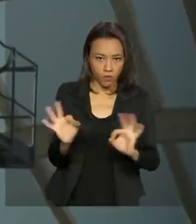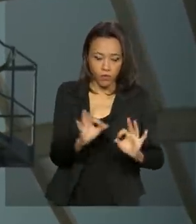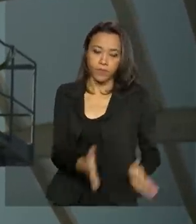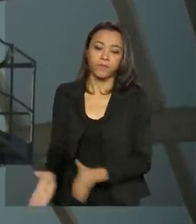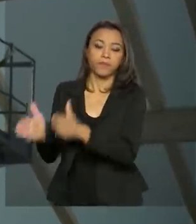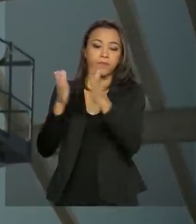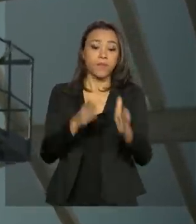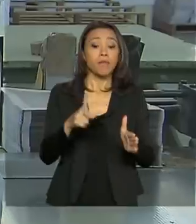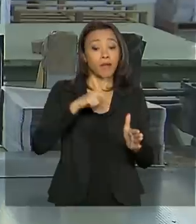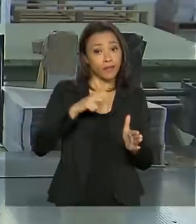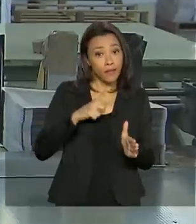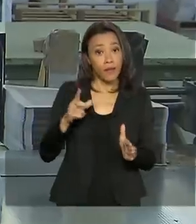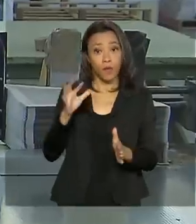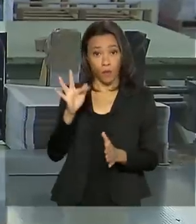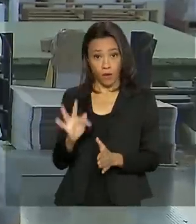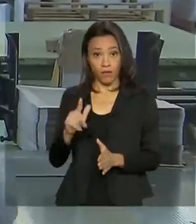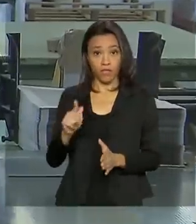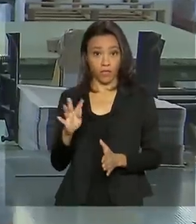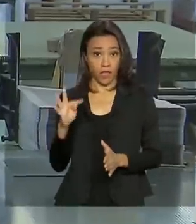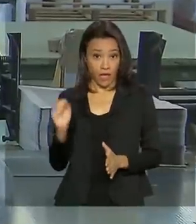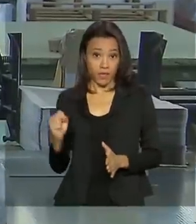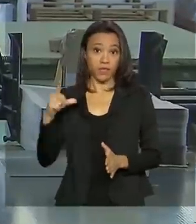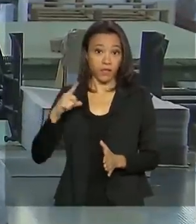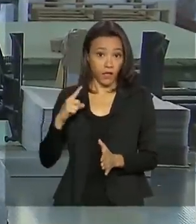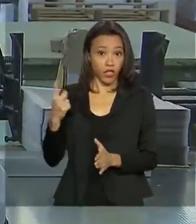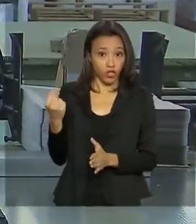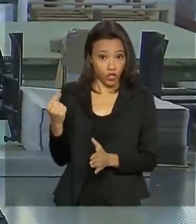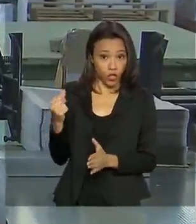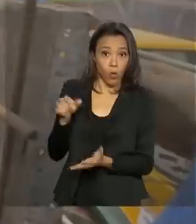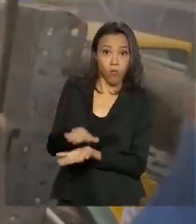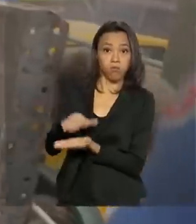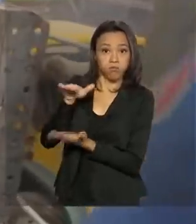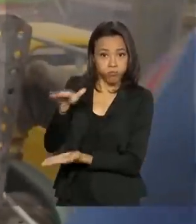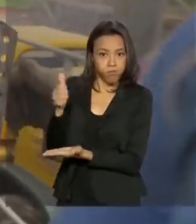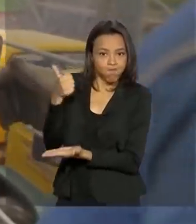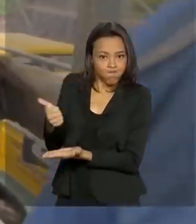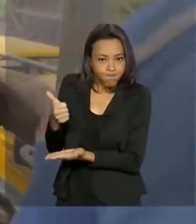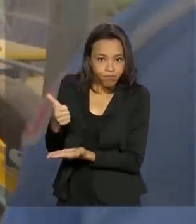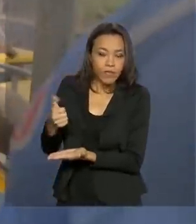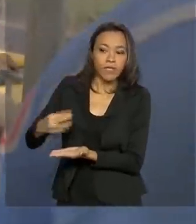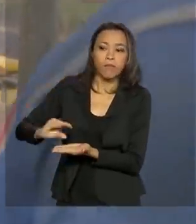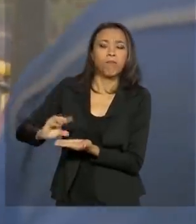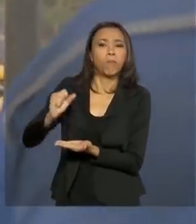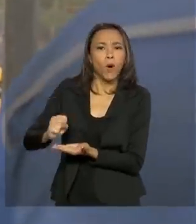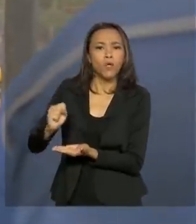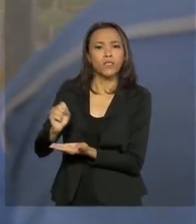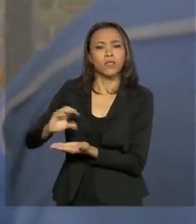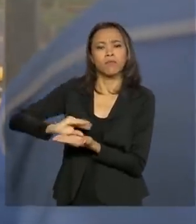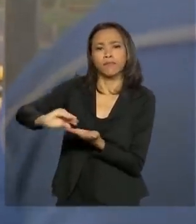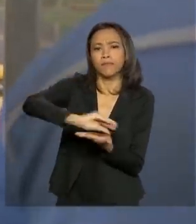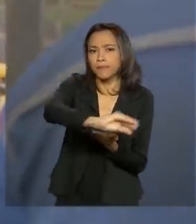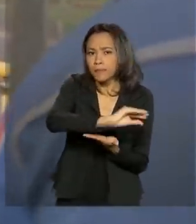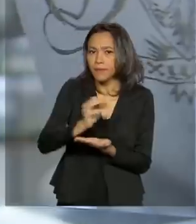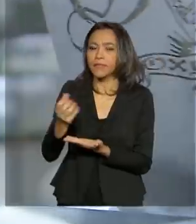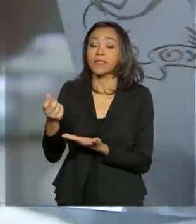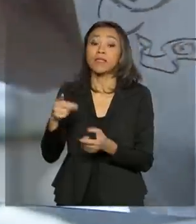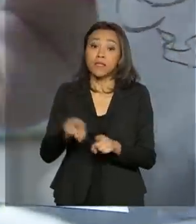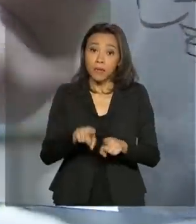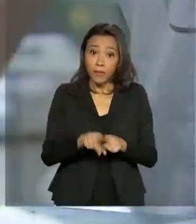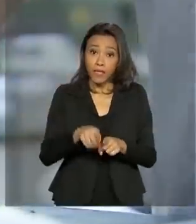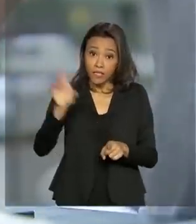recursos suficientes para liberar a quarta extra para o trabalhador a medida provisória extingui o fundo pis-pasep